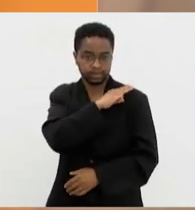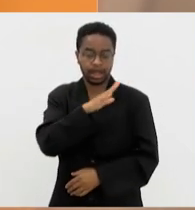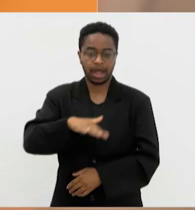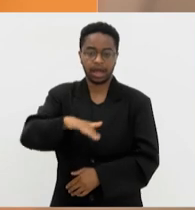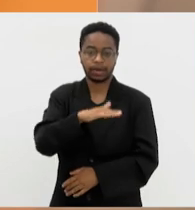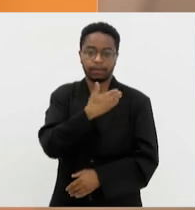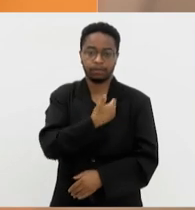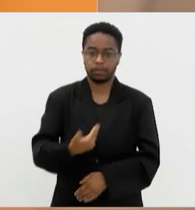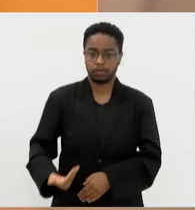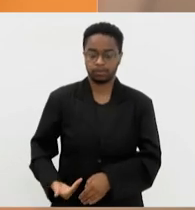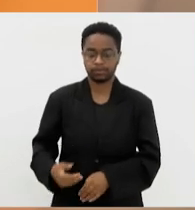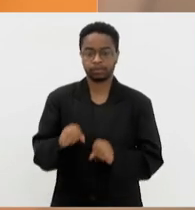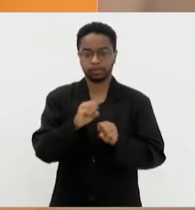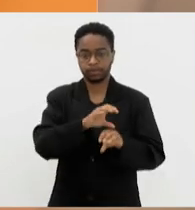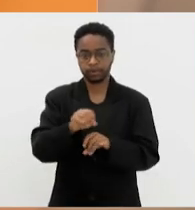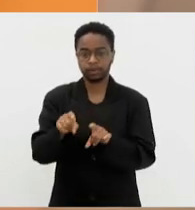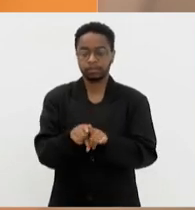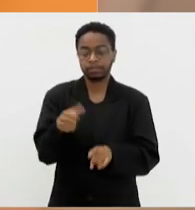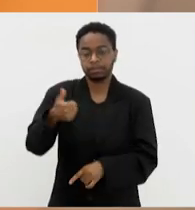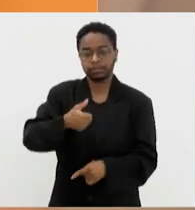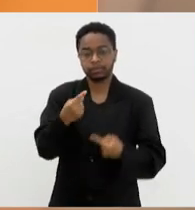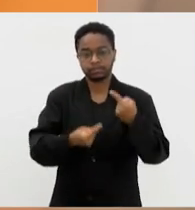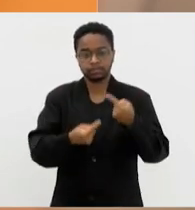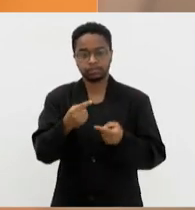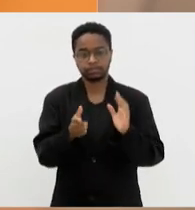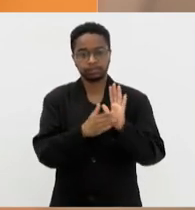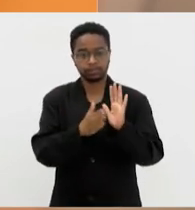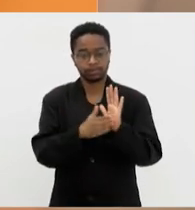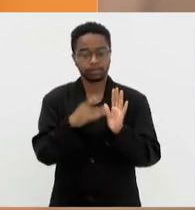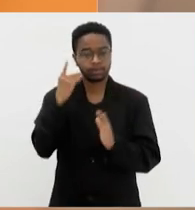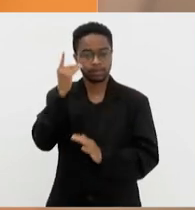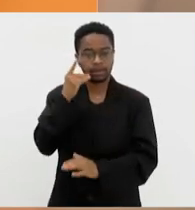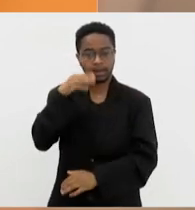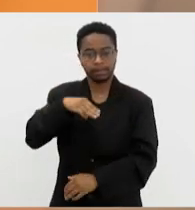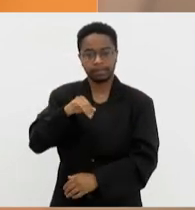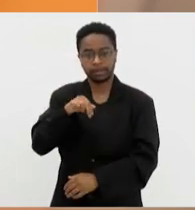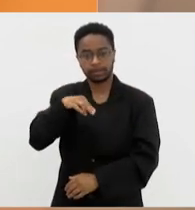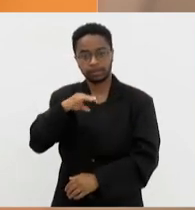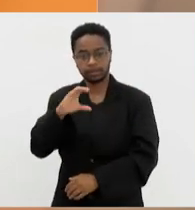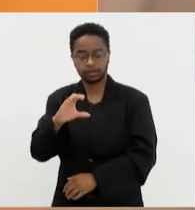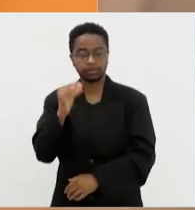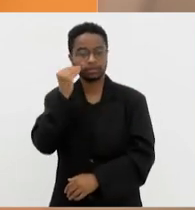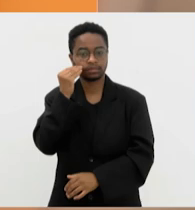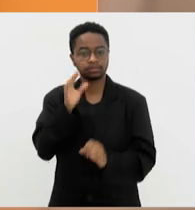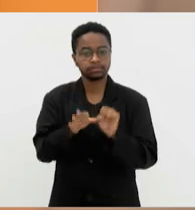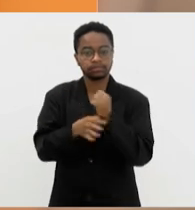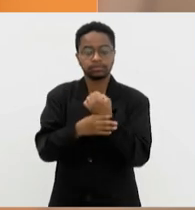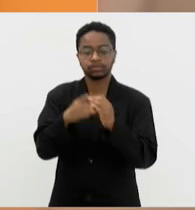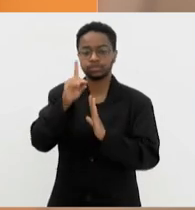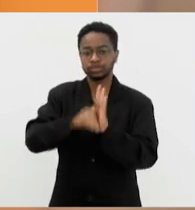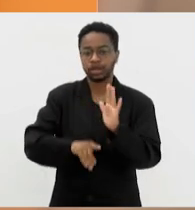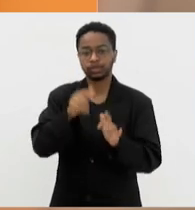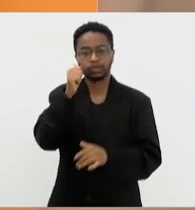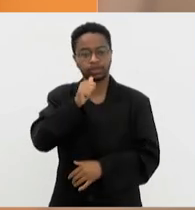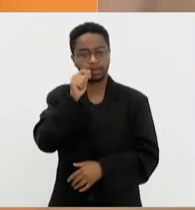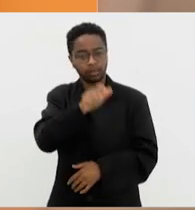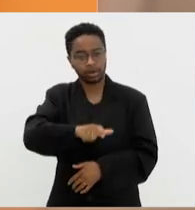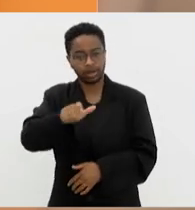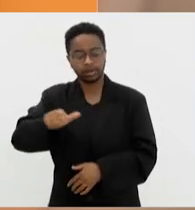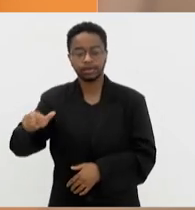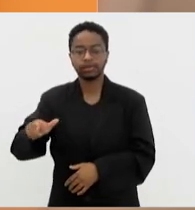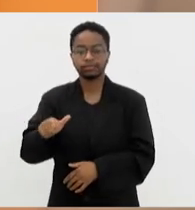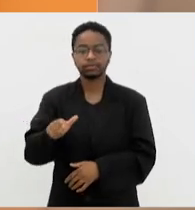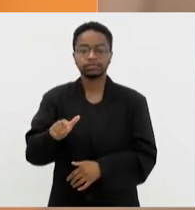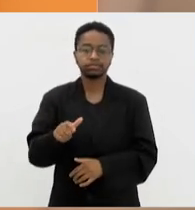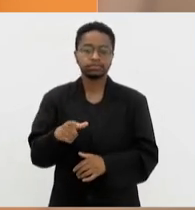Educação. Em primeira discussão, proposta do deputado Carlos Minck para garantir o direito das mulheres de exercerem